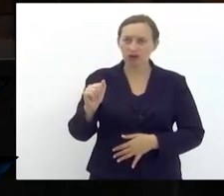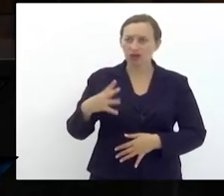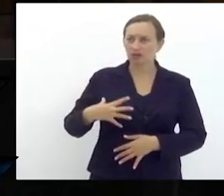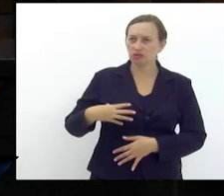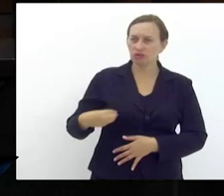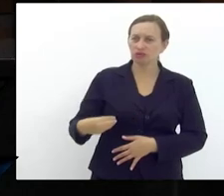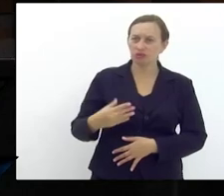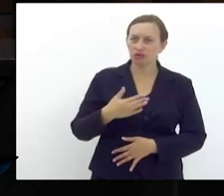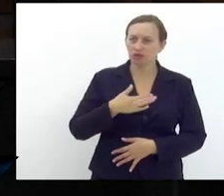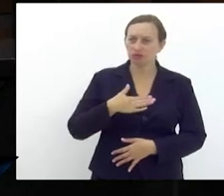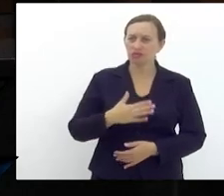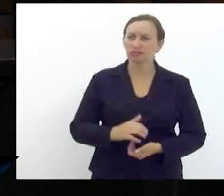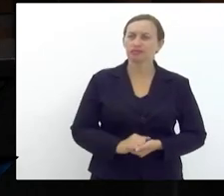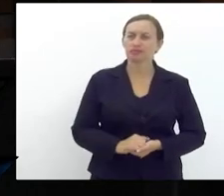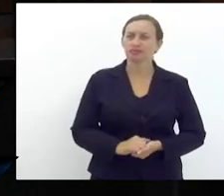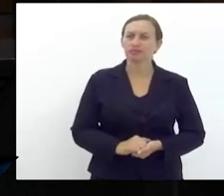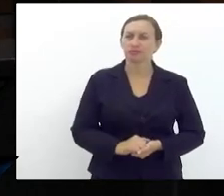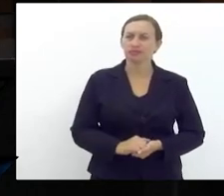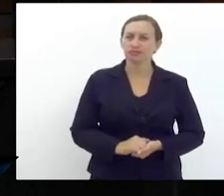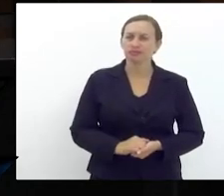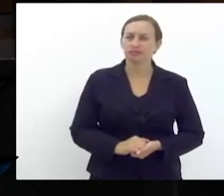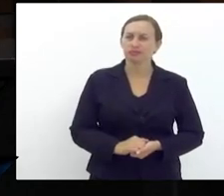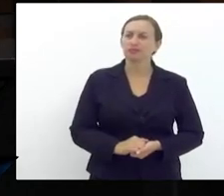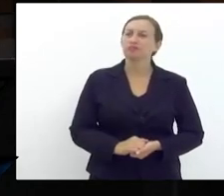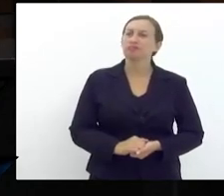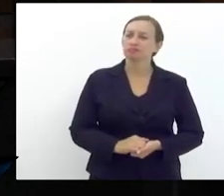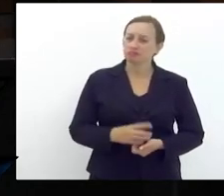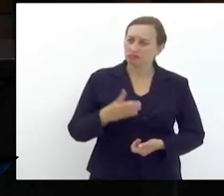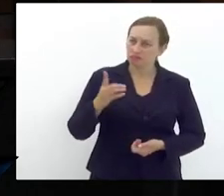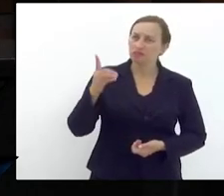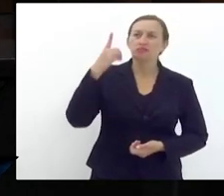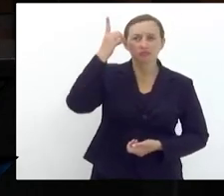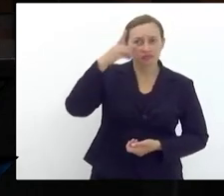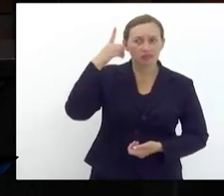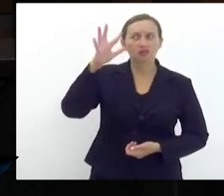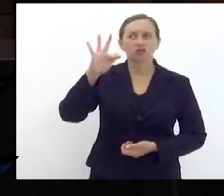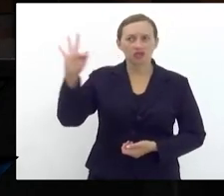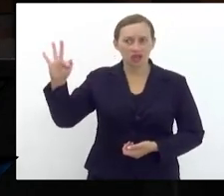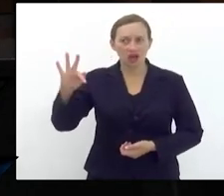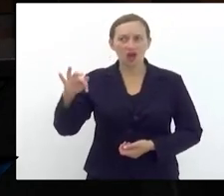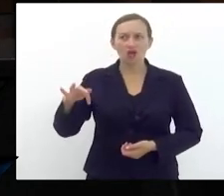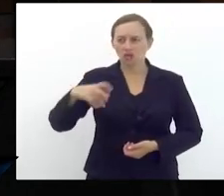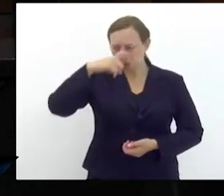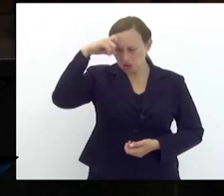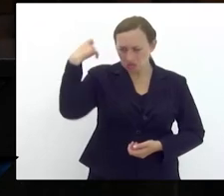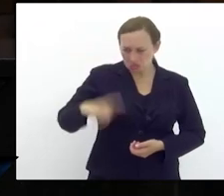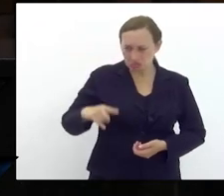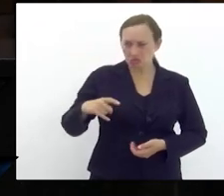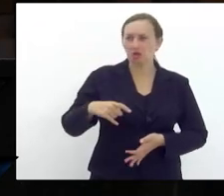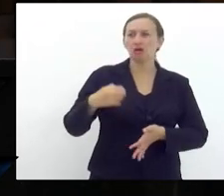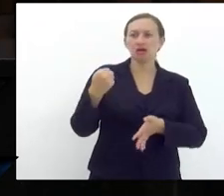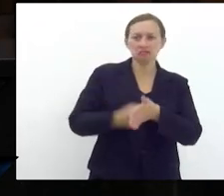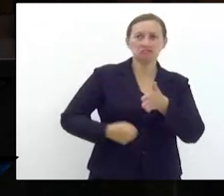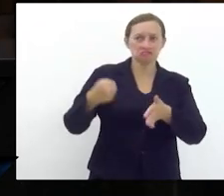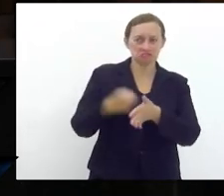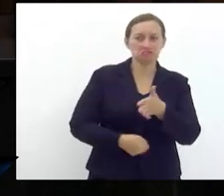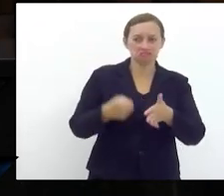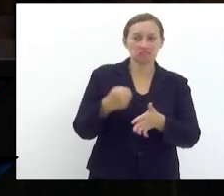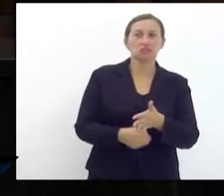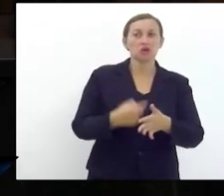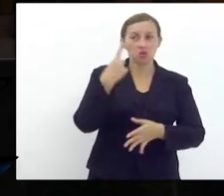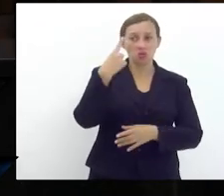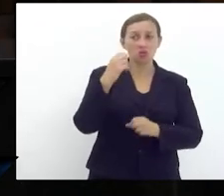não é deputado federal muito compatível ali em Brasília um ano e 10